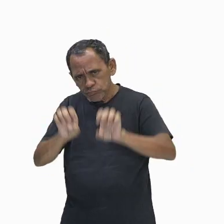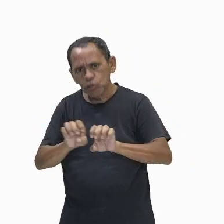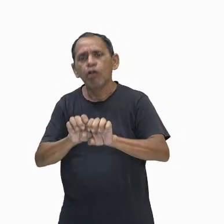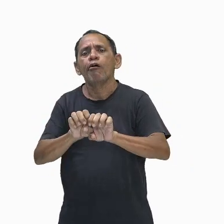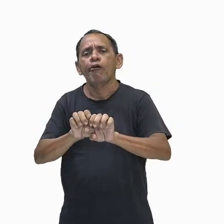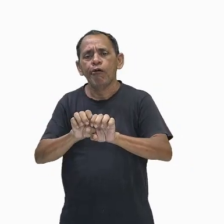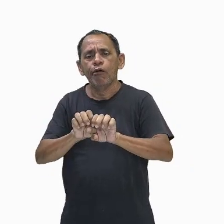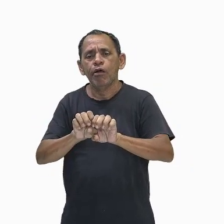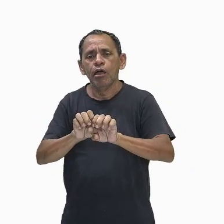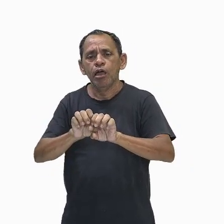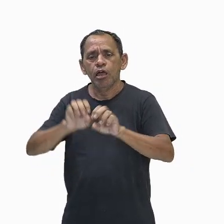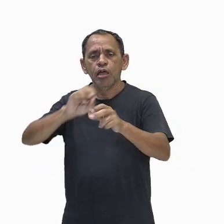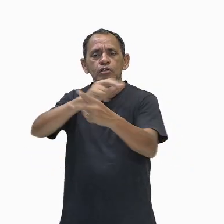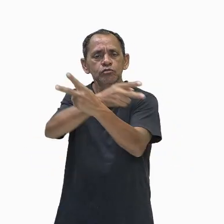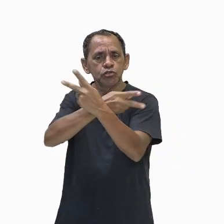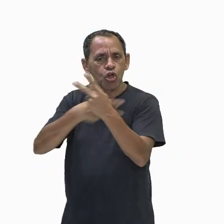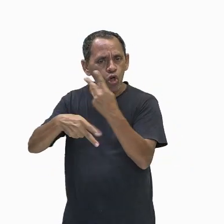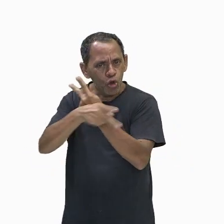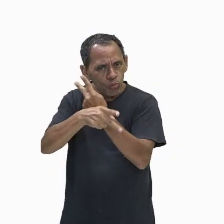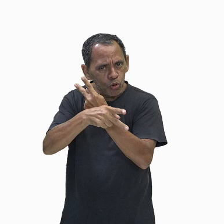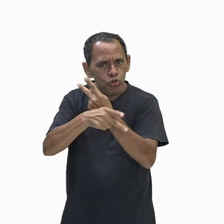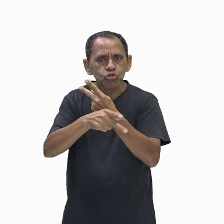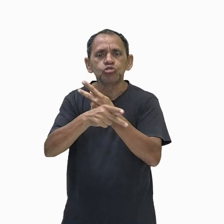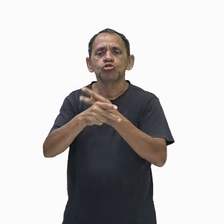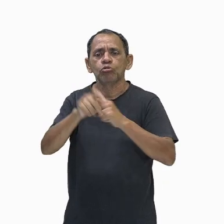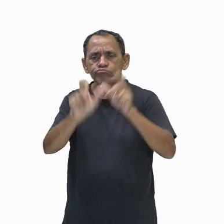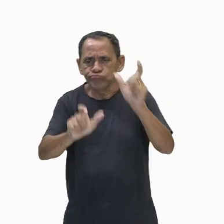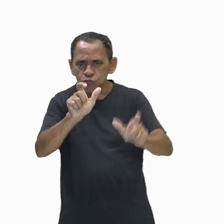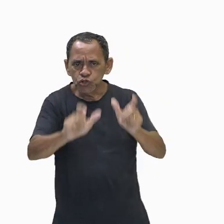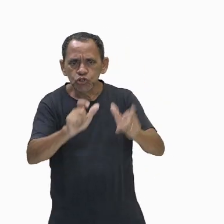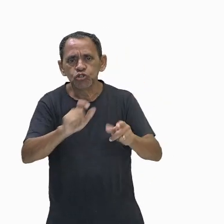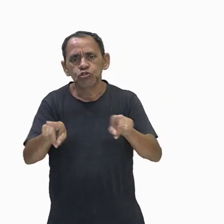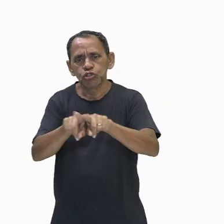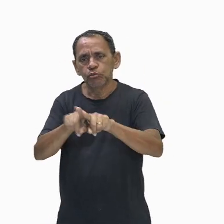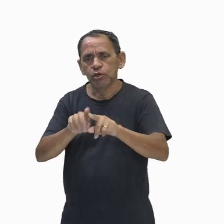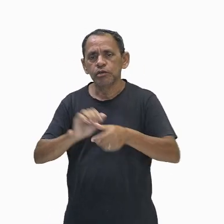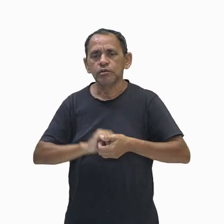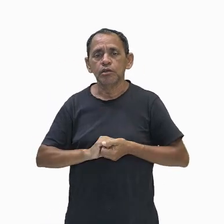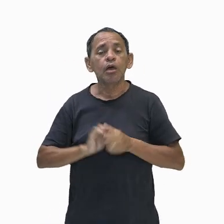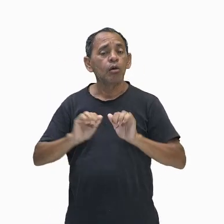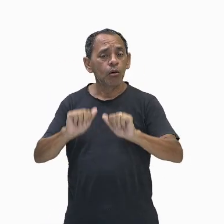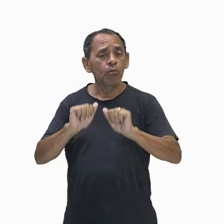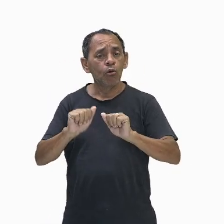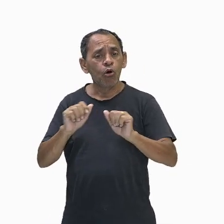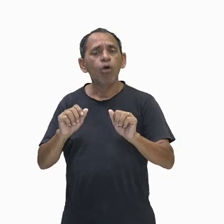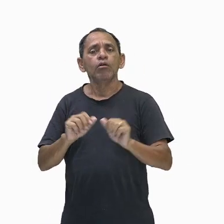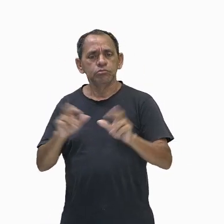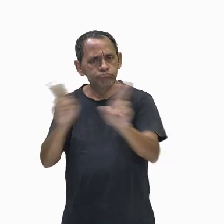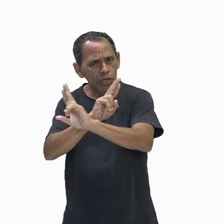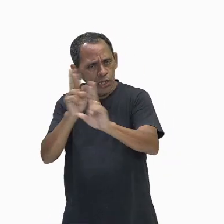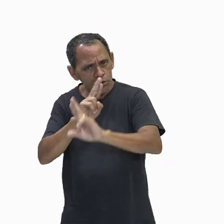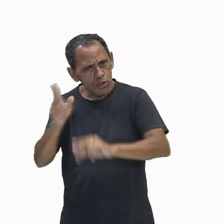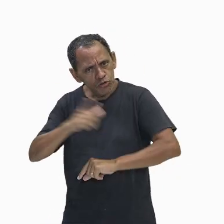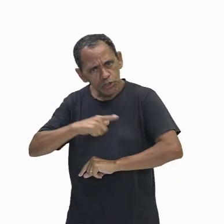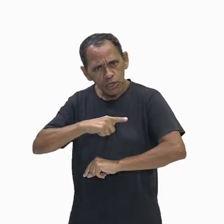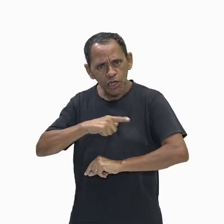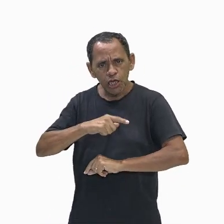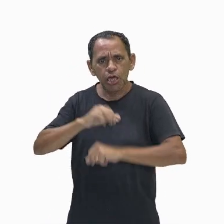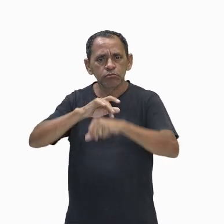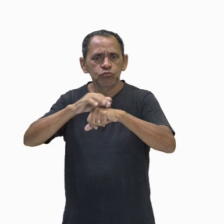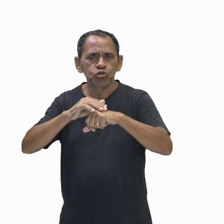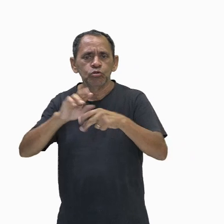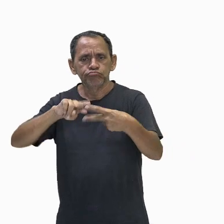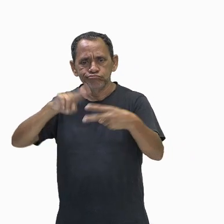indivíduo. As alterações do número ou na estrutura dos cromossomos podem estar associadas a doenças